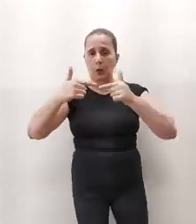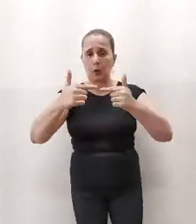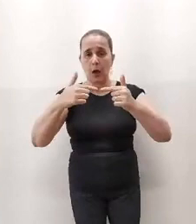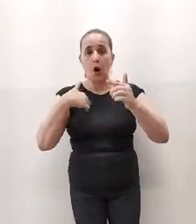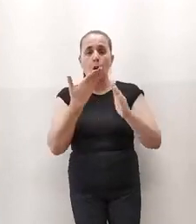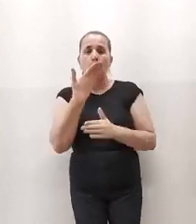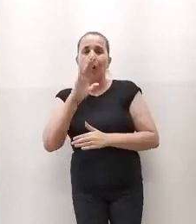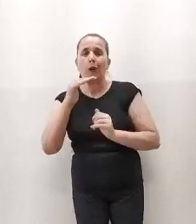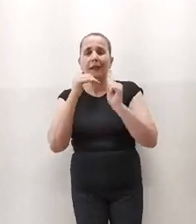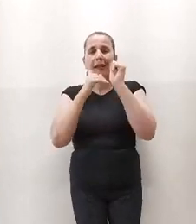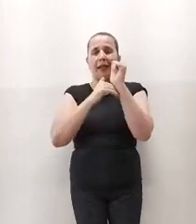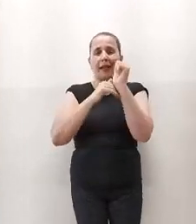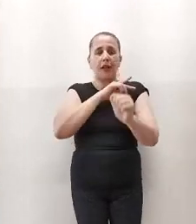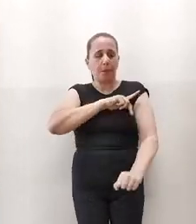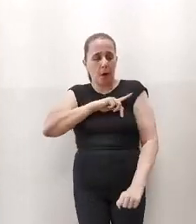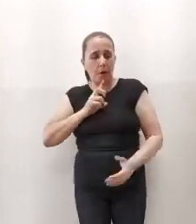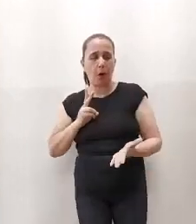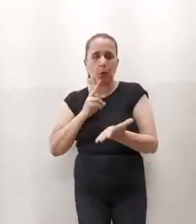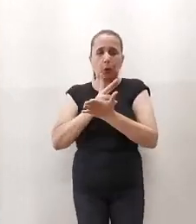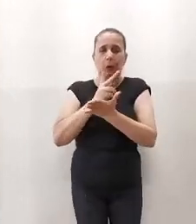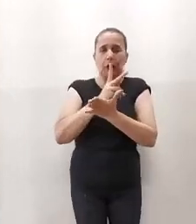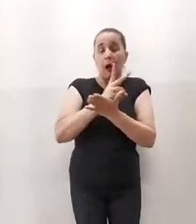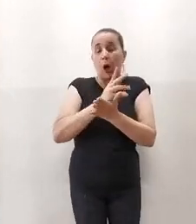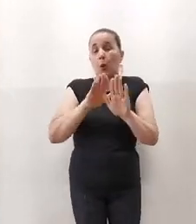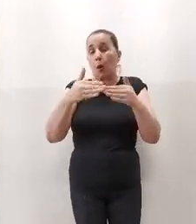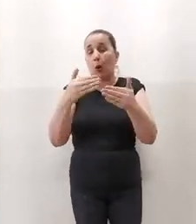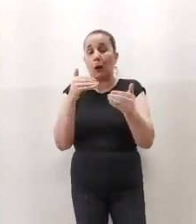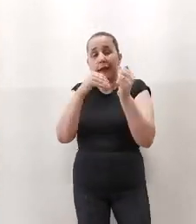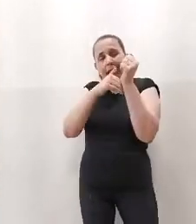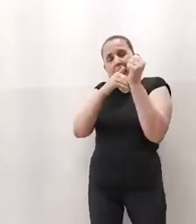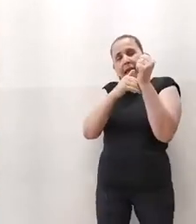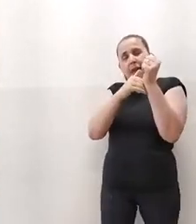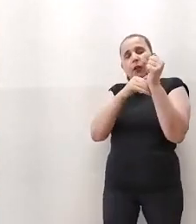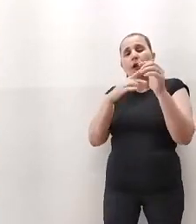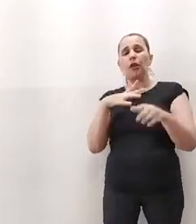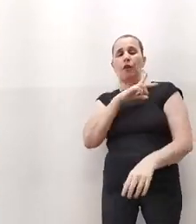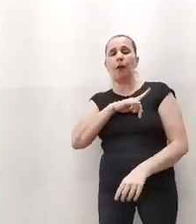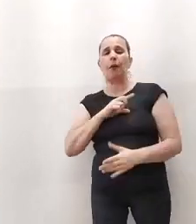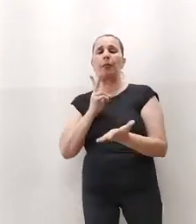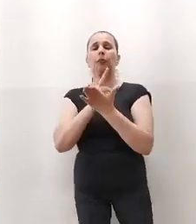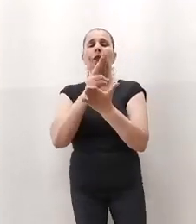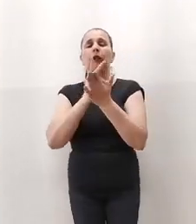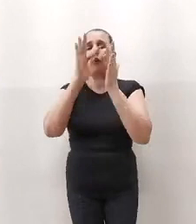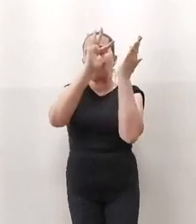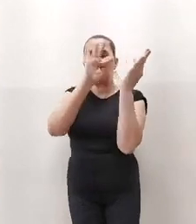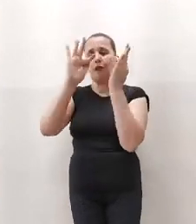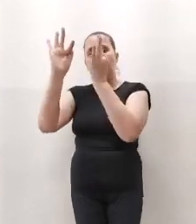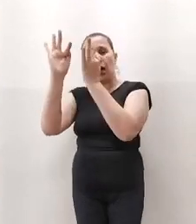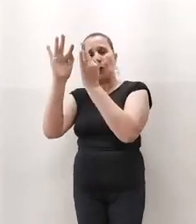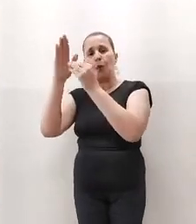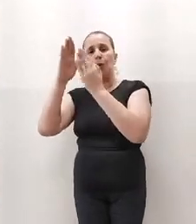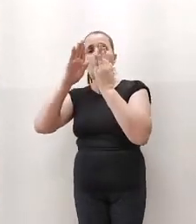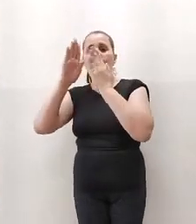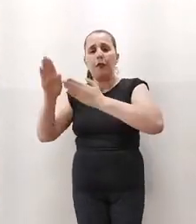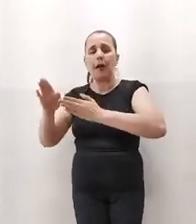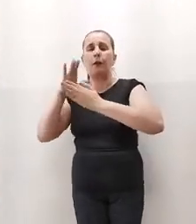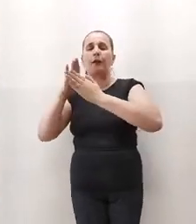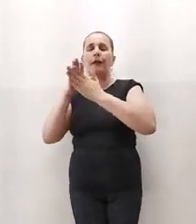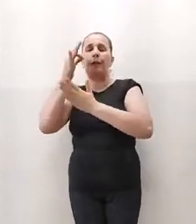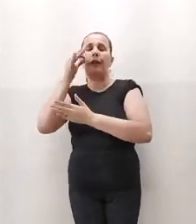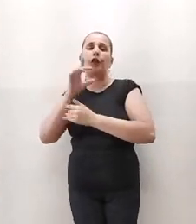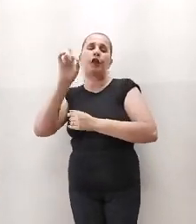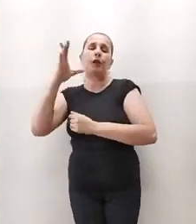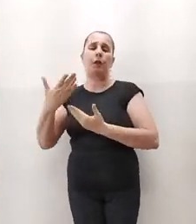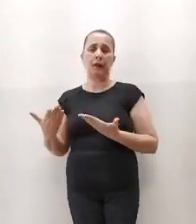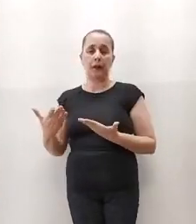de Paulo para continuar? Qual era o segredo de Paulo permanecer fiel naquilo que Deus desejava? Paulo tinha